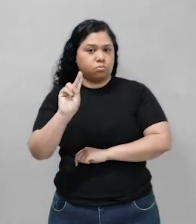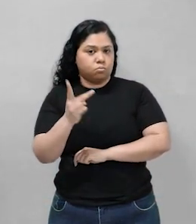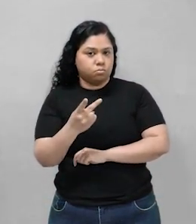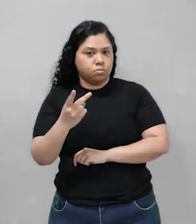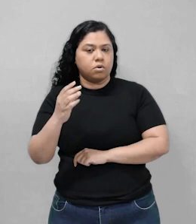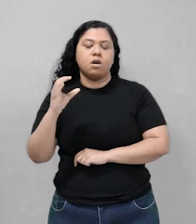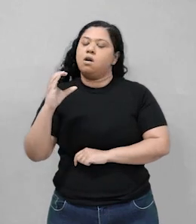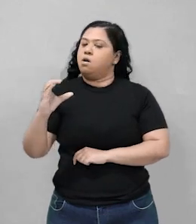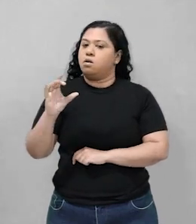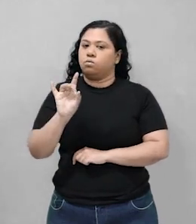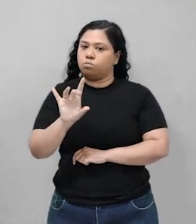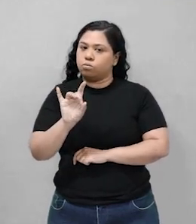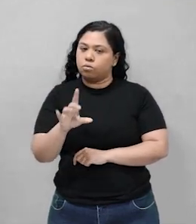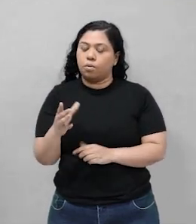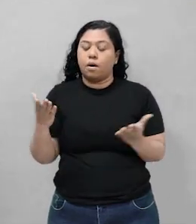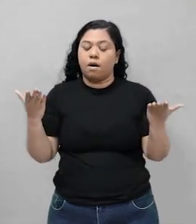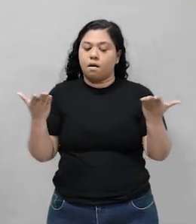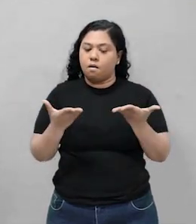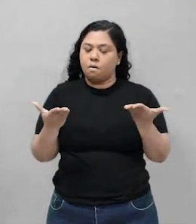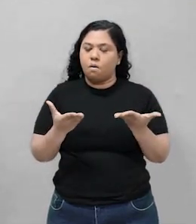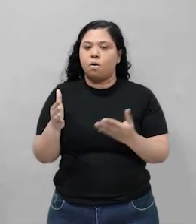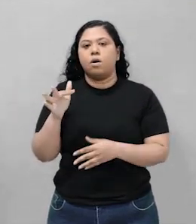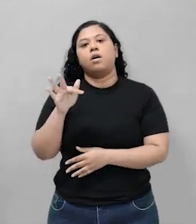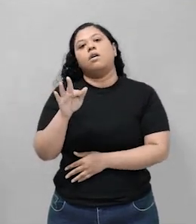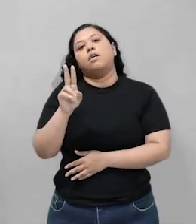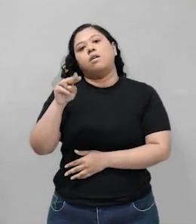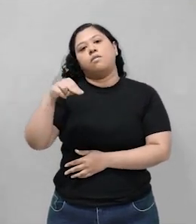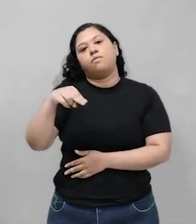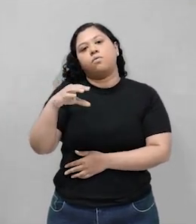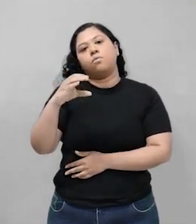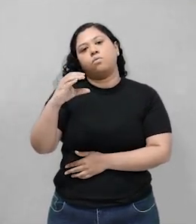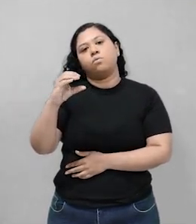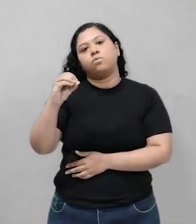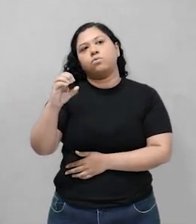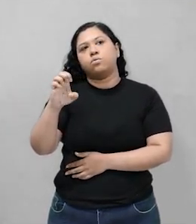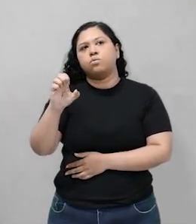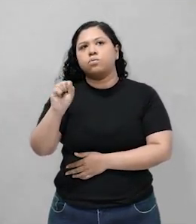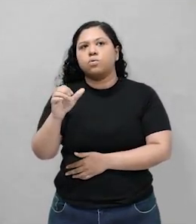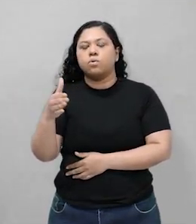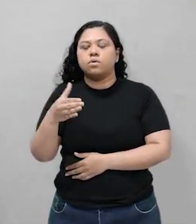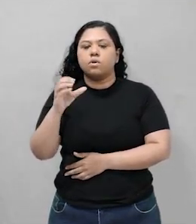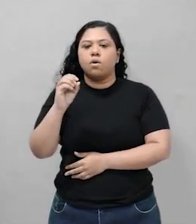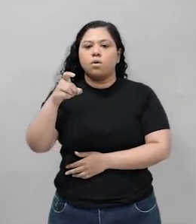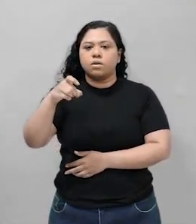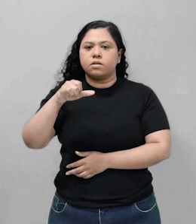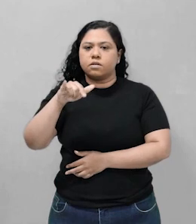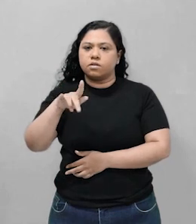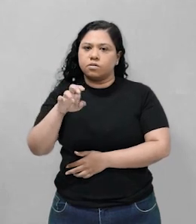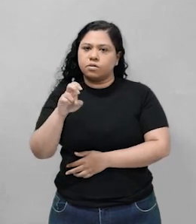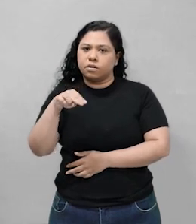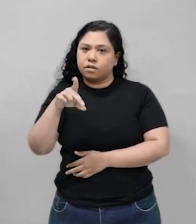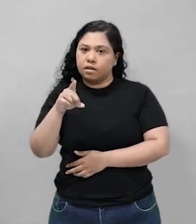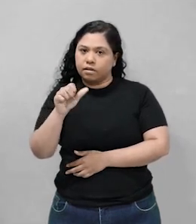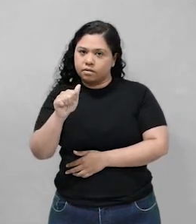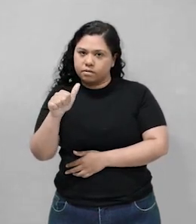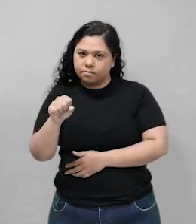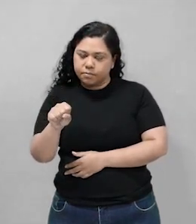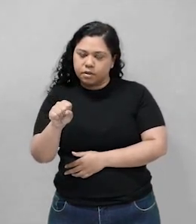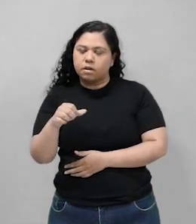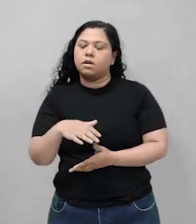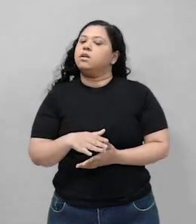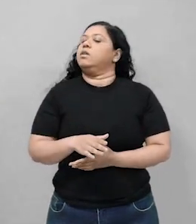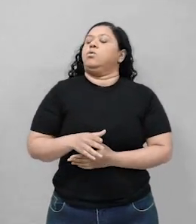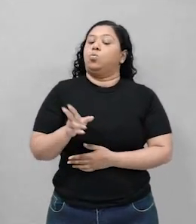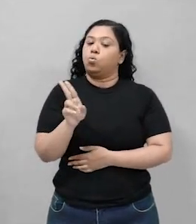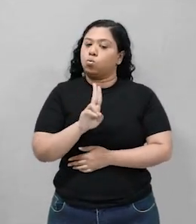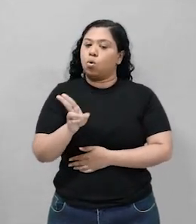nas funções oxigenadas. Já trabalhamos álcool, já trabalhamos fenol. E funções oxigenadas, o